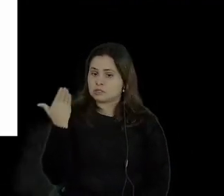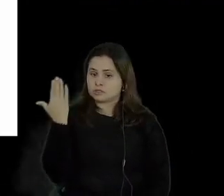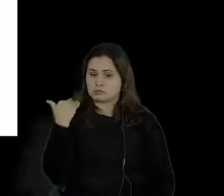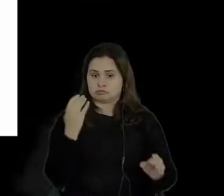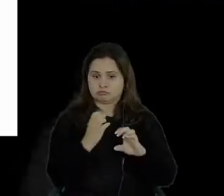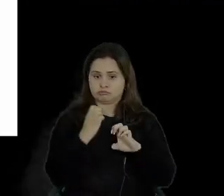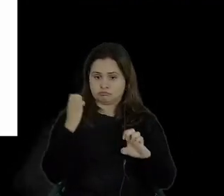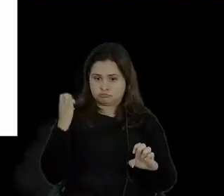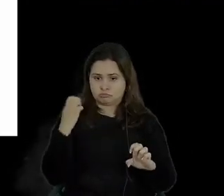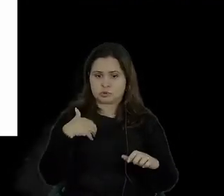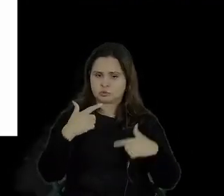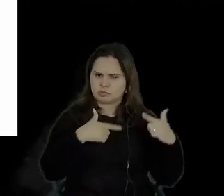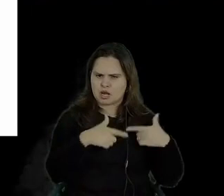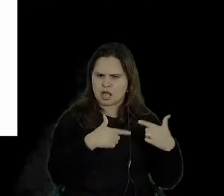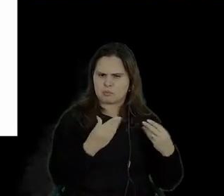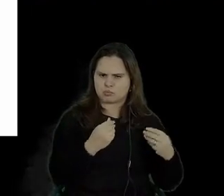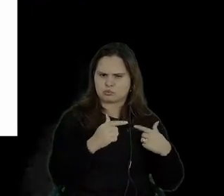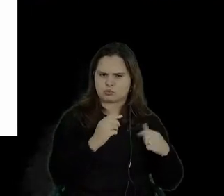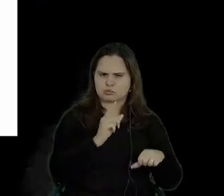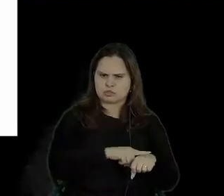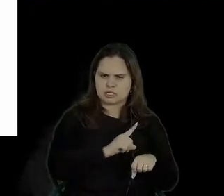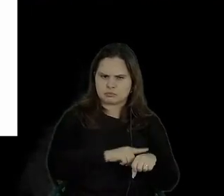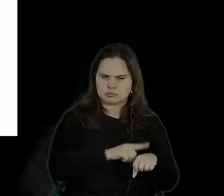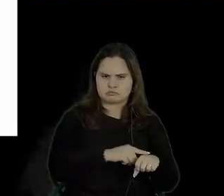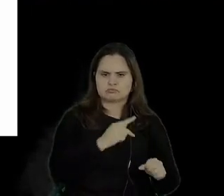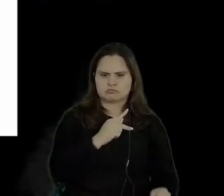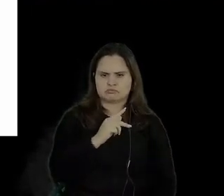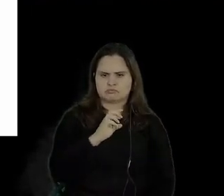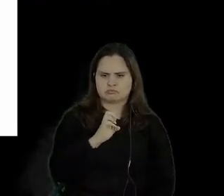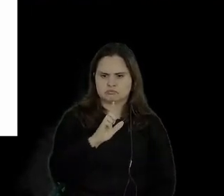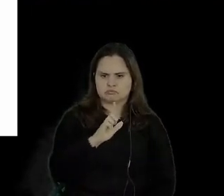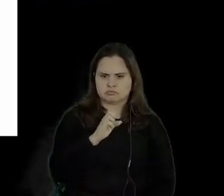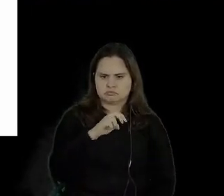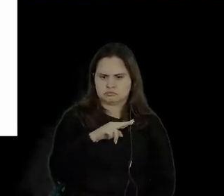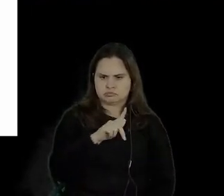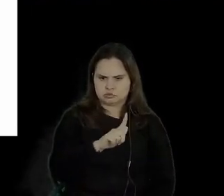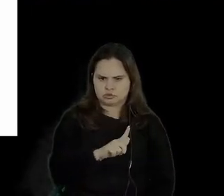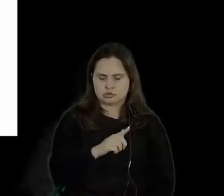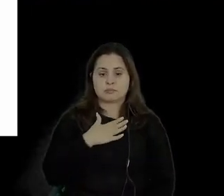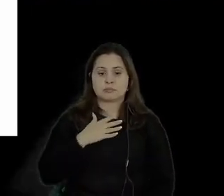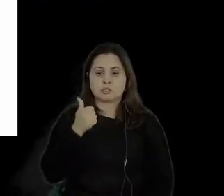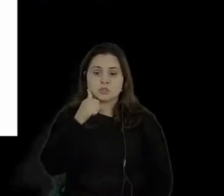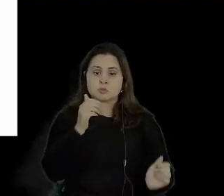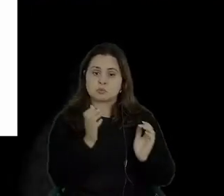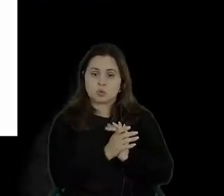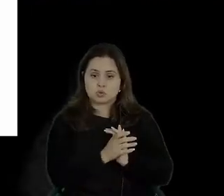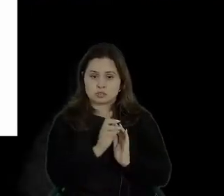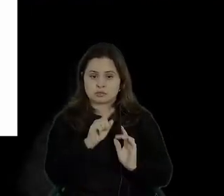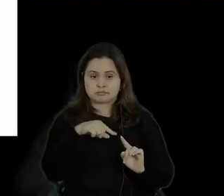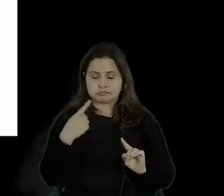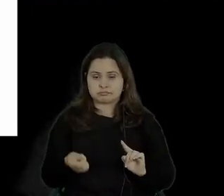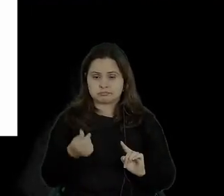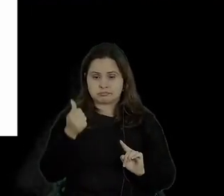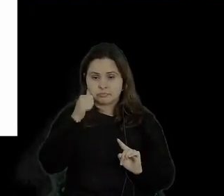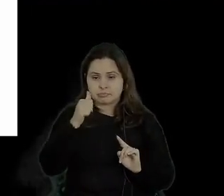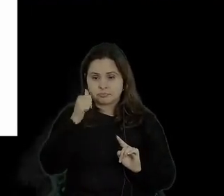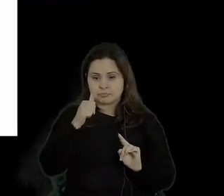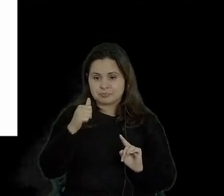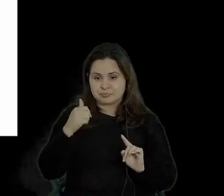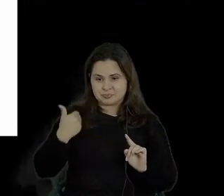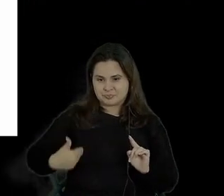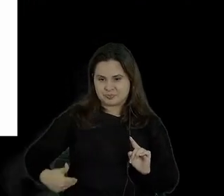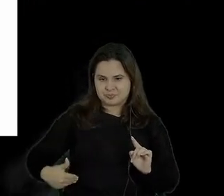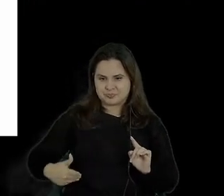anos na Plaenge, gerenciei a construtora Plaenge. E eu tive, e minha esposa que está ali de preto, Tani, nós tivemos